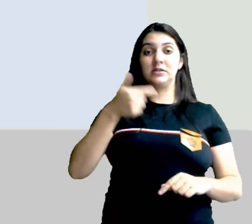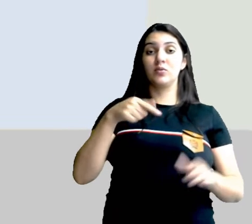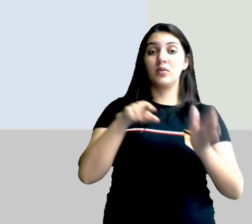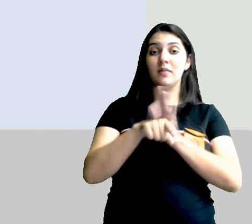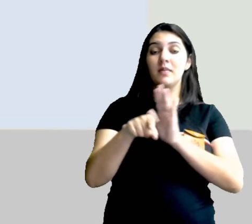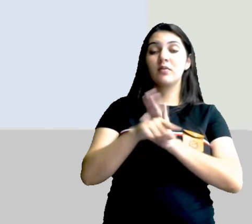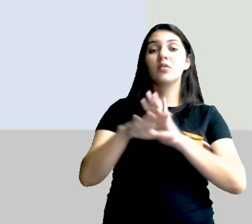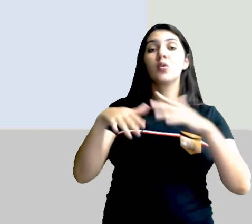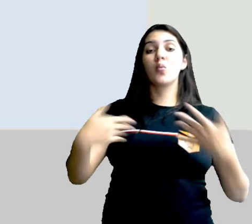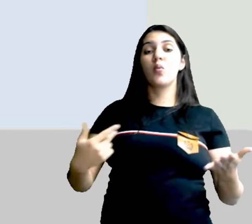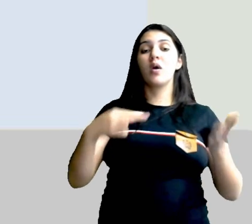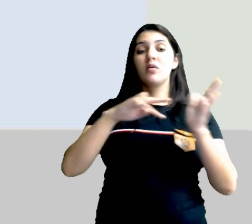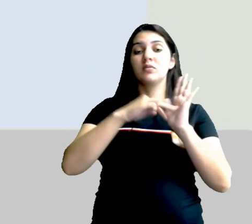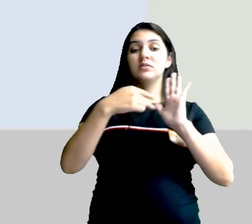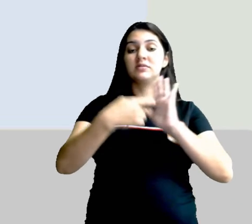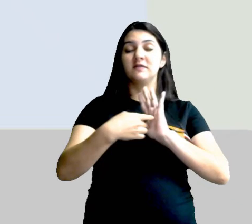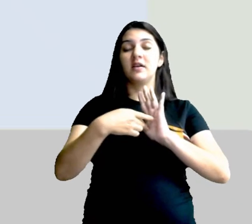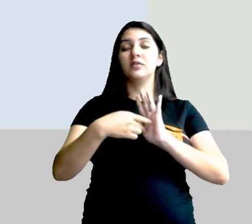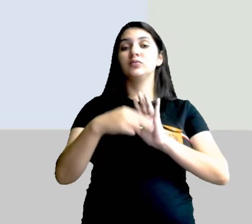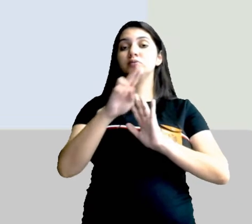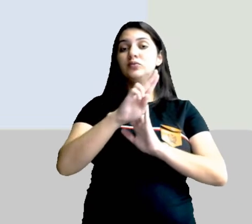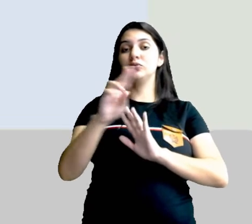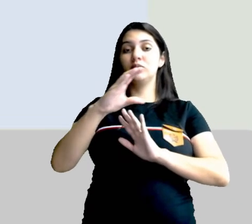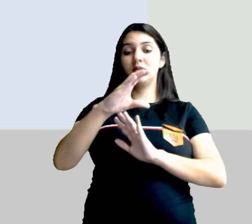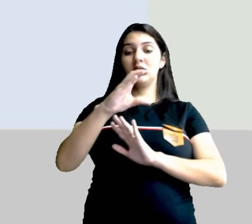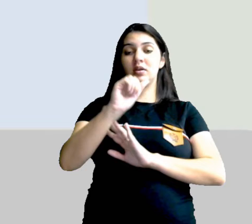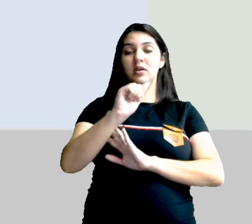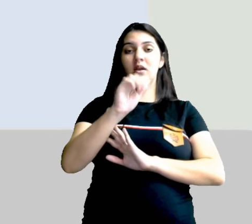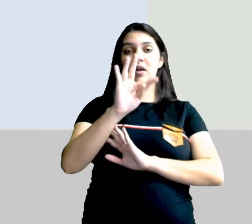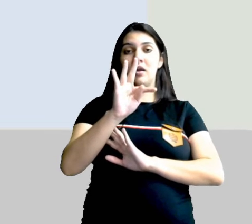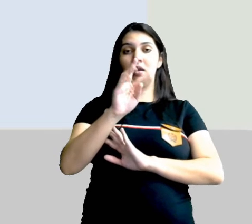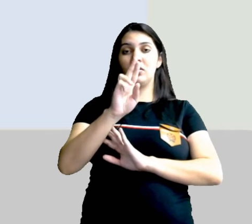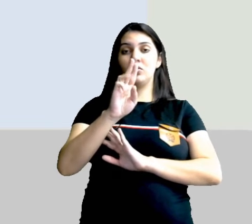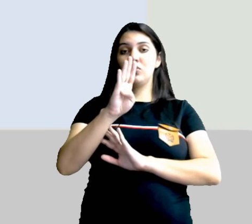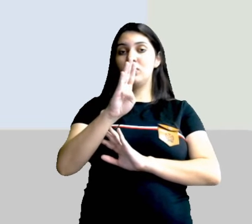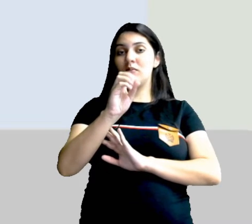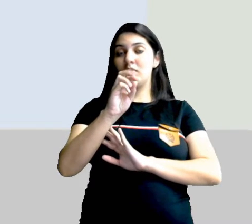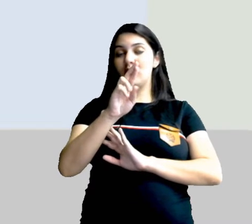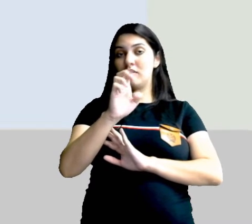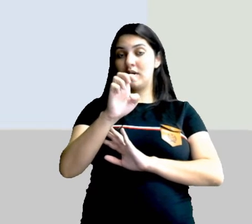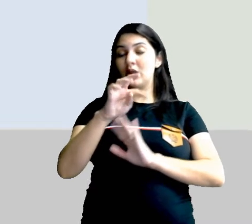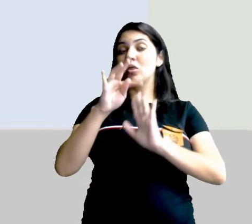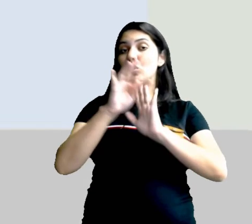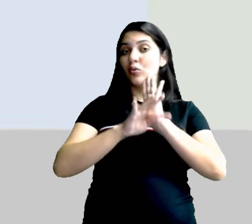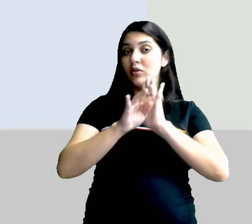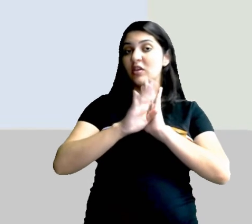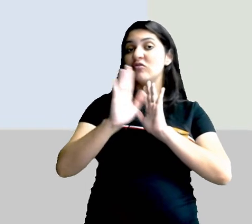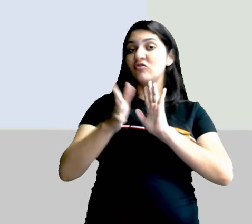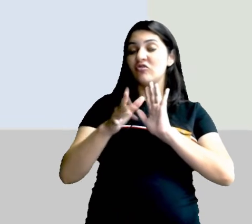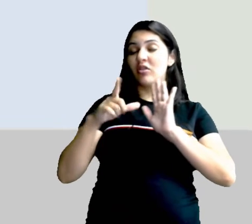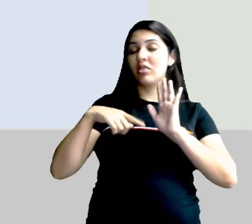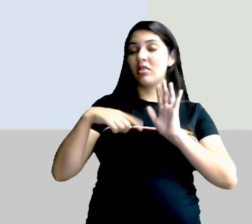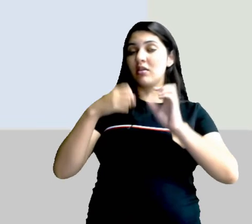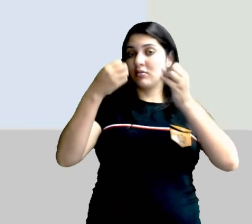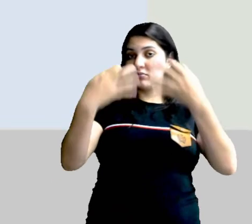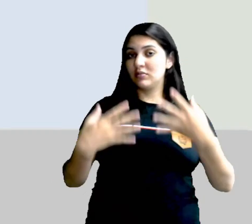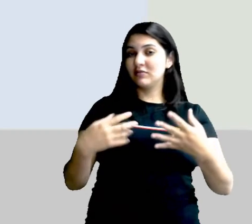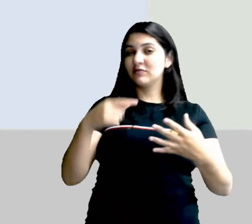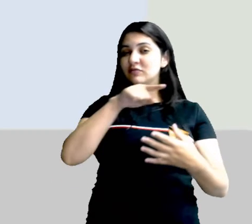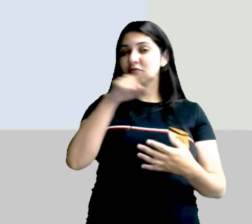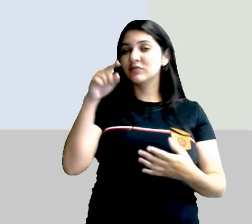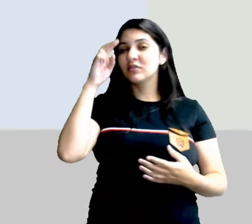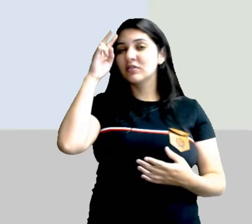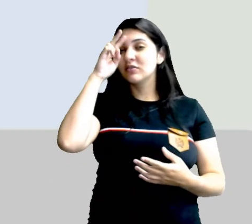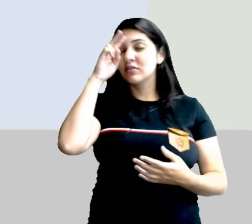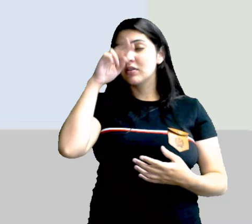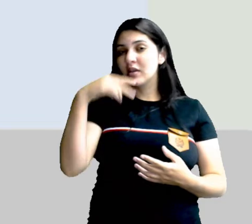é o significado do nome Catuboré? No nosso texto tem lá dizendo qual é. Será que vocês lembram? Tem a ver